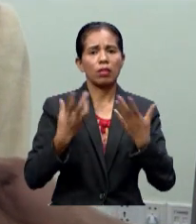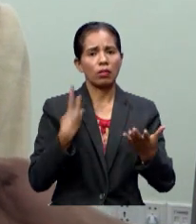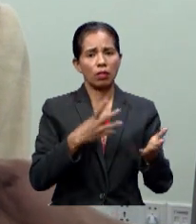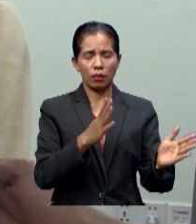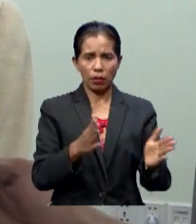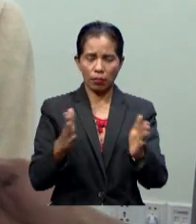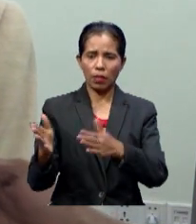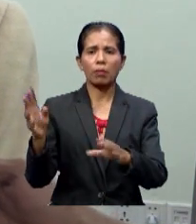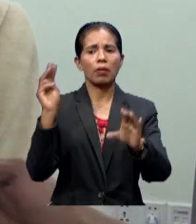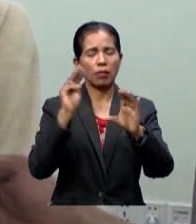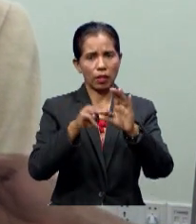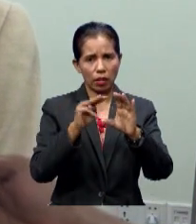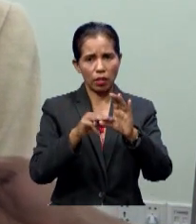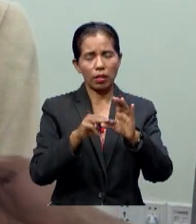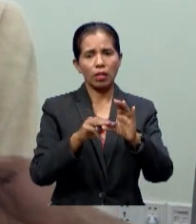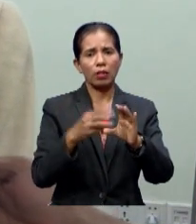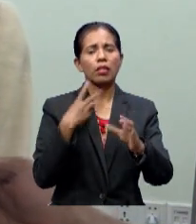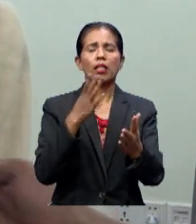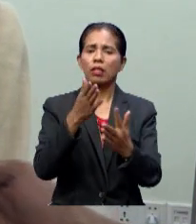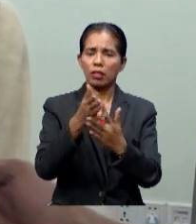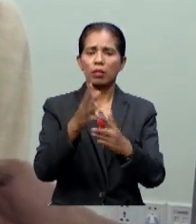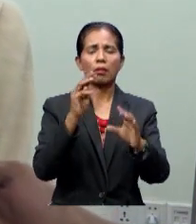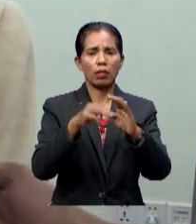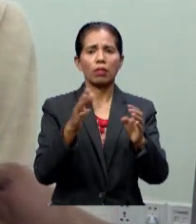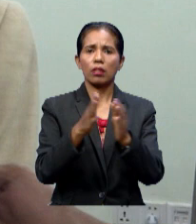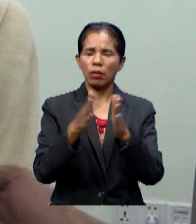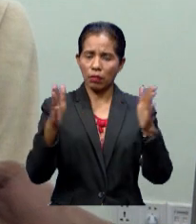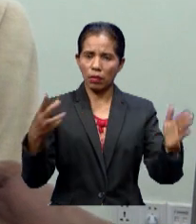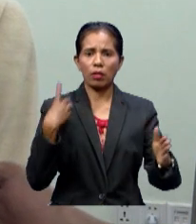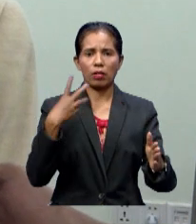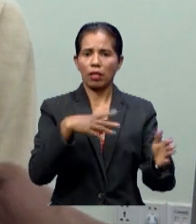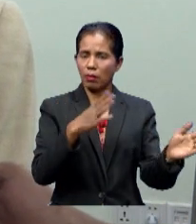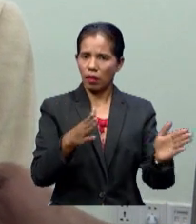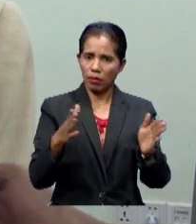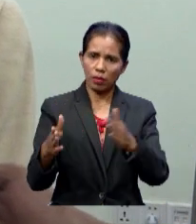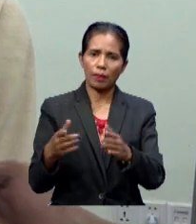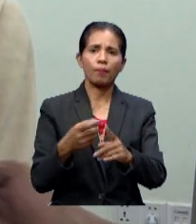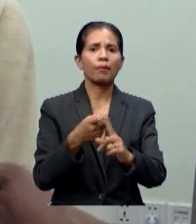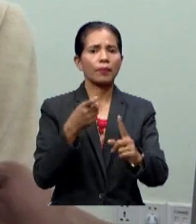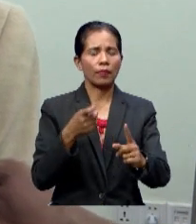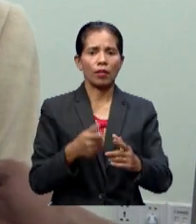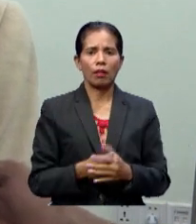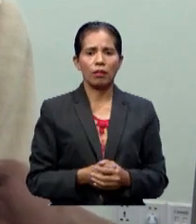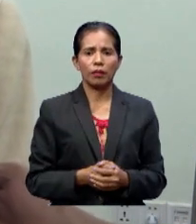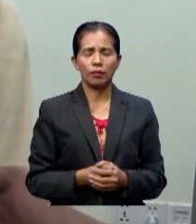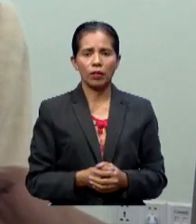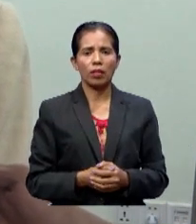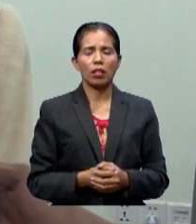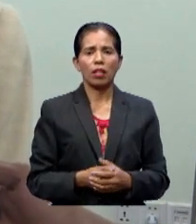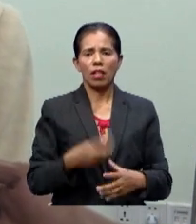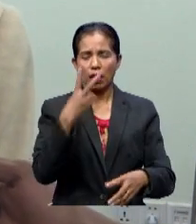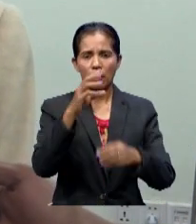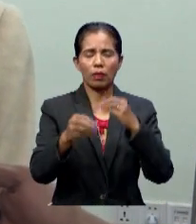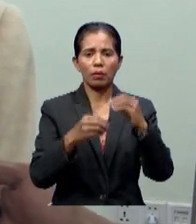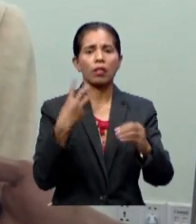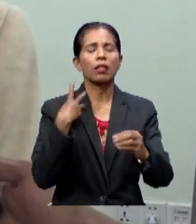do mercado ita ne acesso ba mercado ne ne sibot ita ne preparação rasik in termos de quality control ia ita